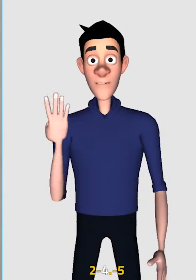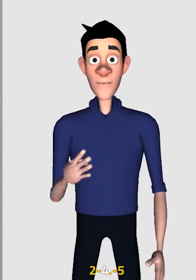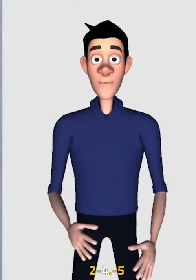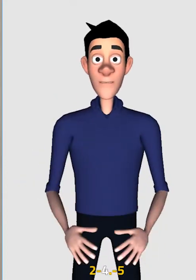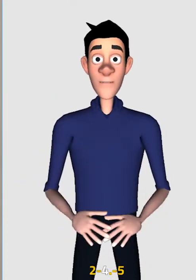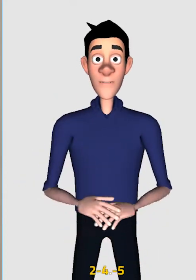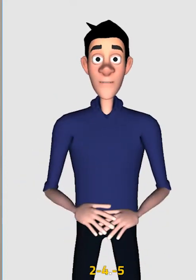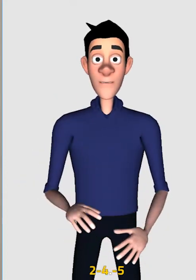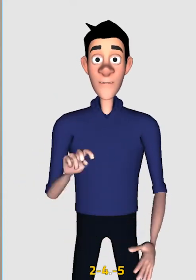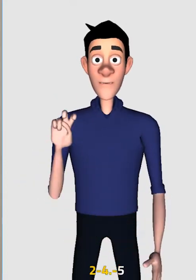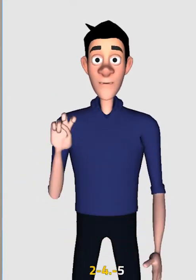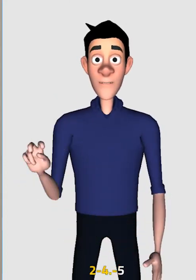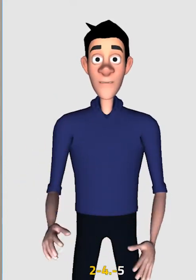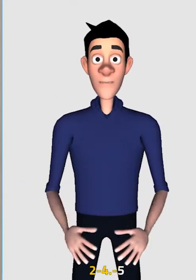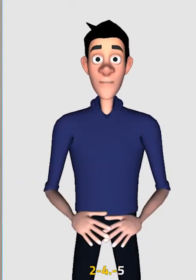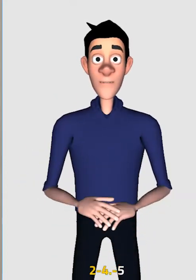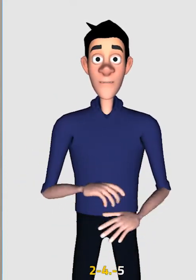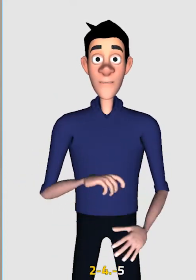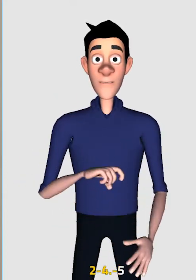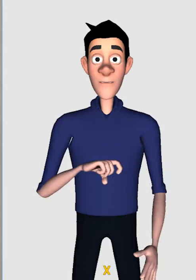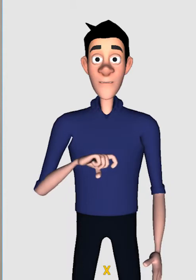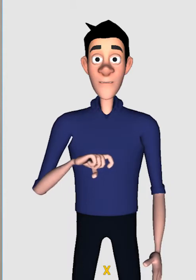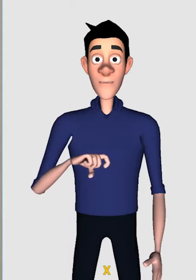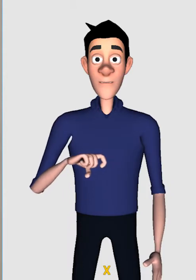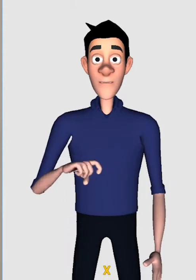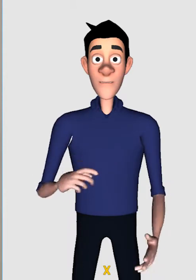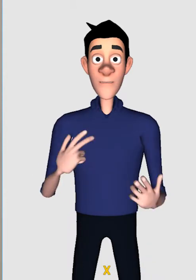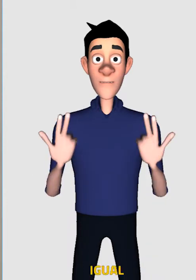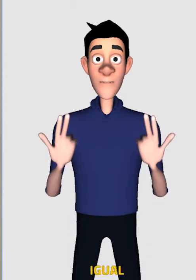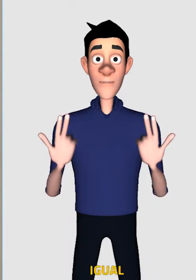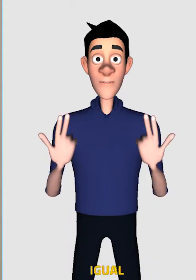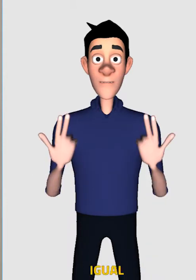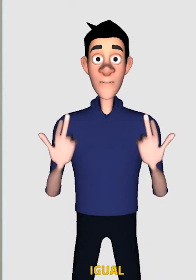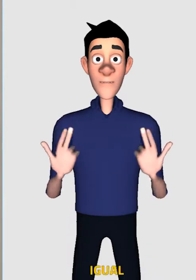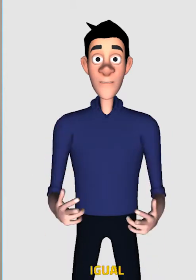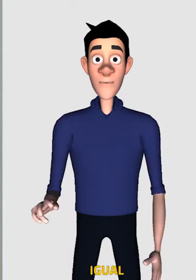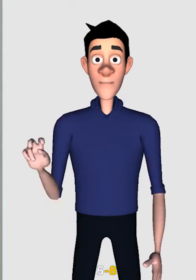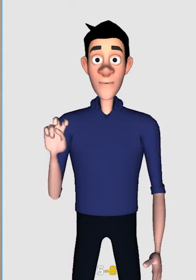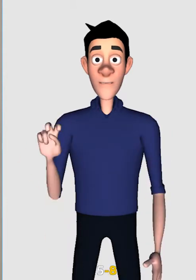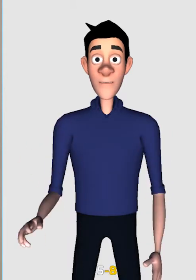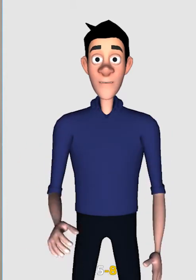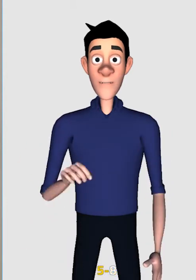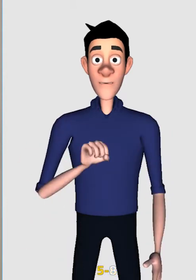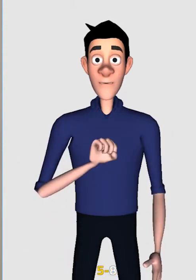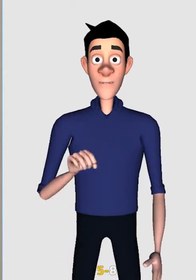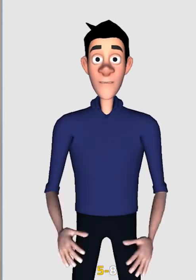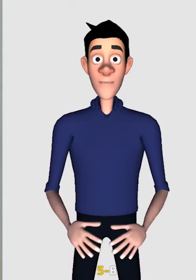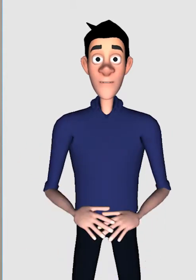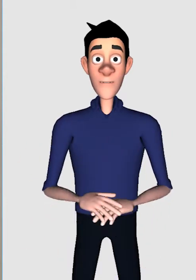seno de 2 teta, duas vezes